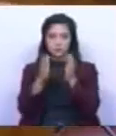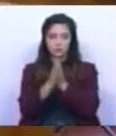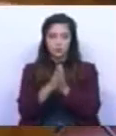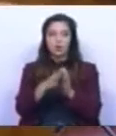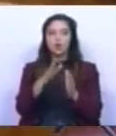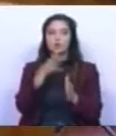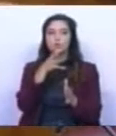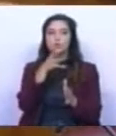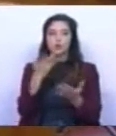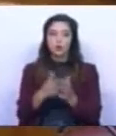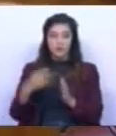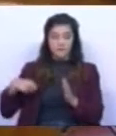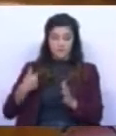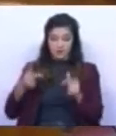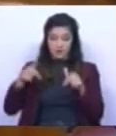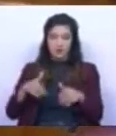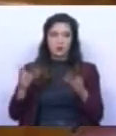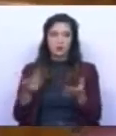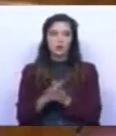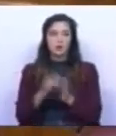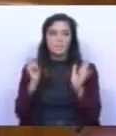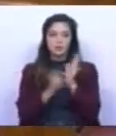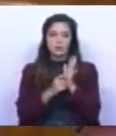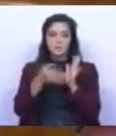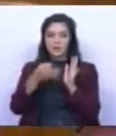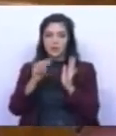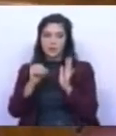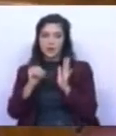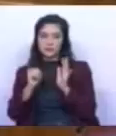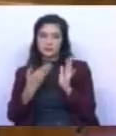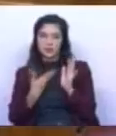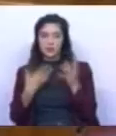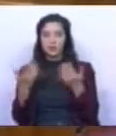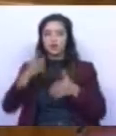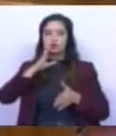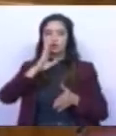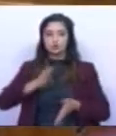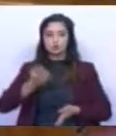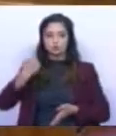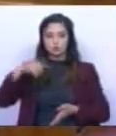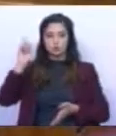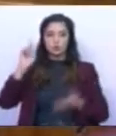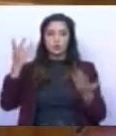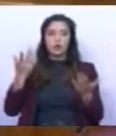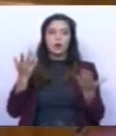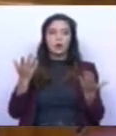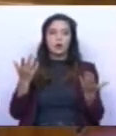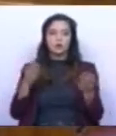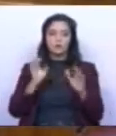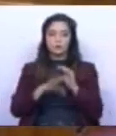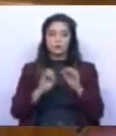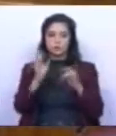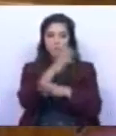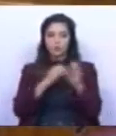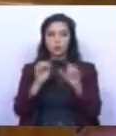Senhores deputados, os Verdes entendem a marcação deste debate por parte do PSD como um debate sobre as injustiças no acesso aos fundos europeus e não apenas a